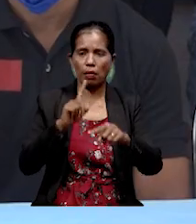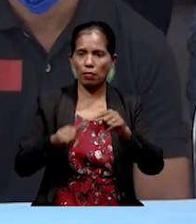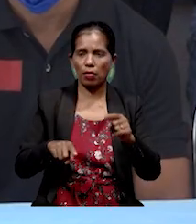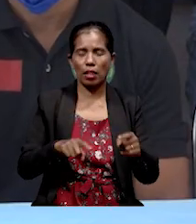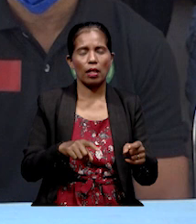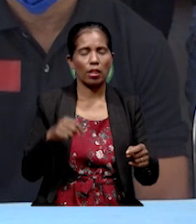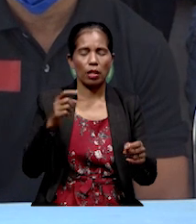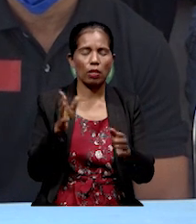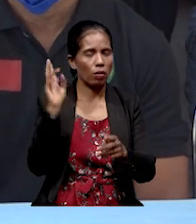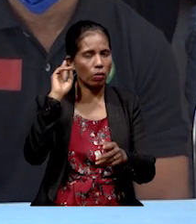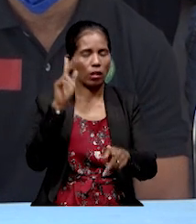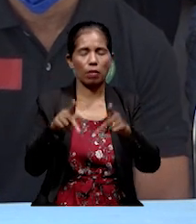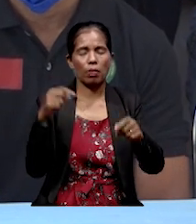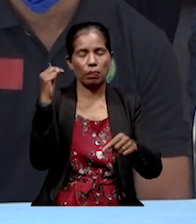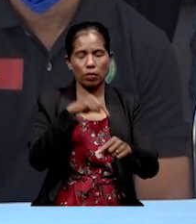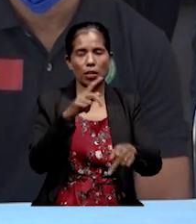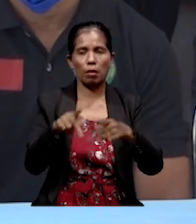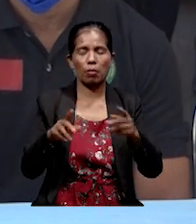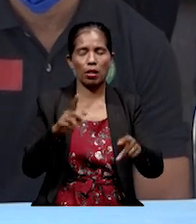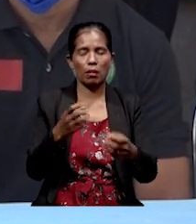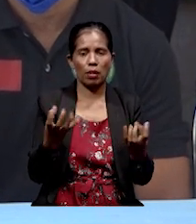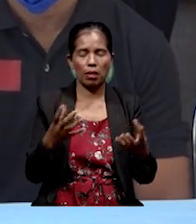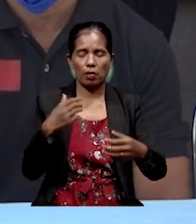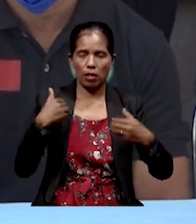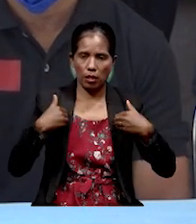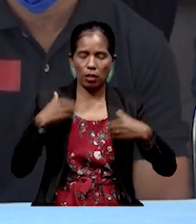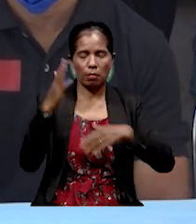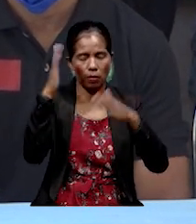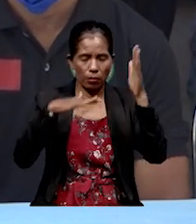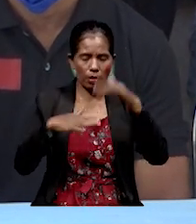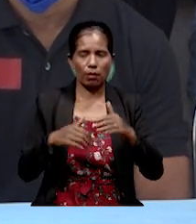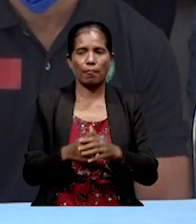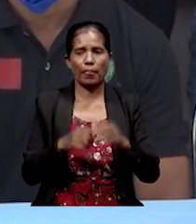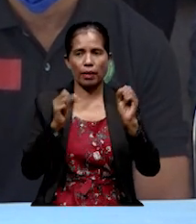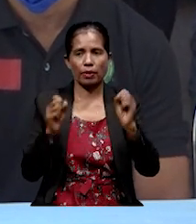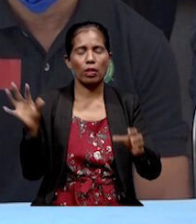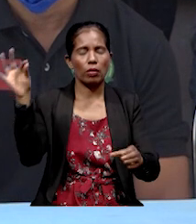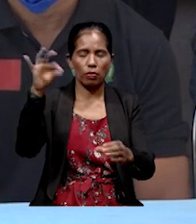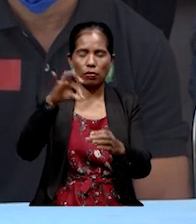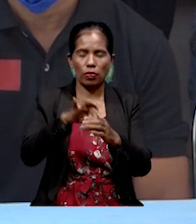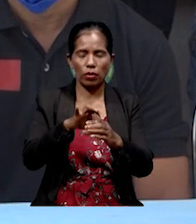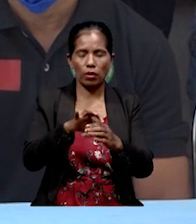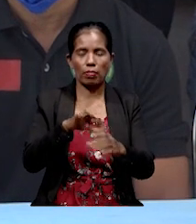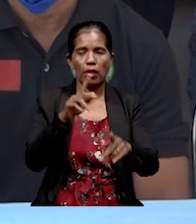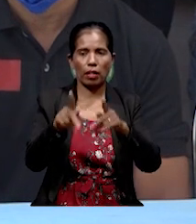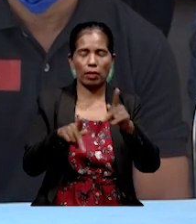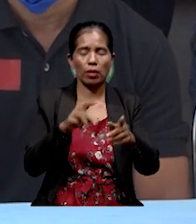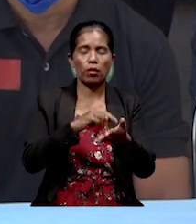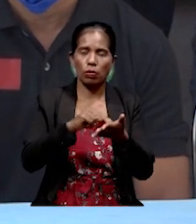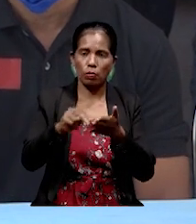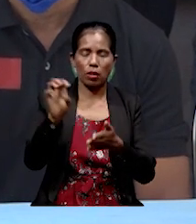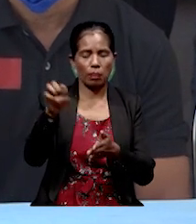ira, e tem povo e a problema nelaram. Unifica e tem forças, onde vota para candidato número 14, a tu